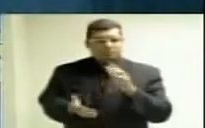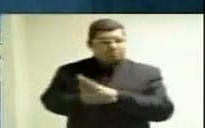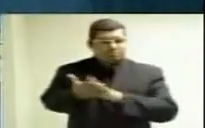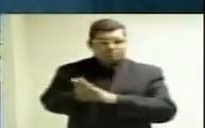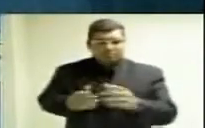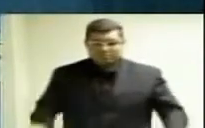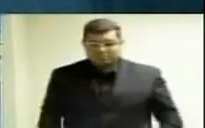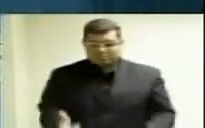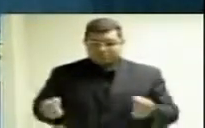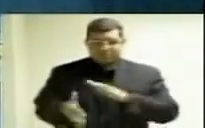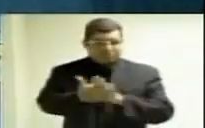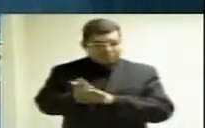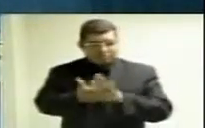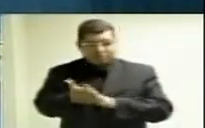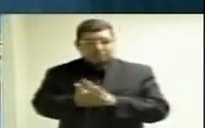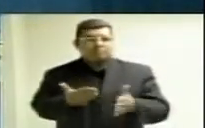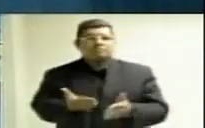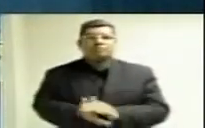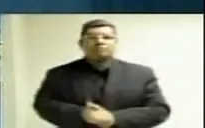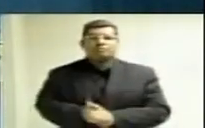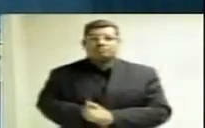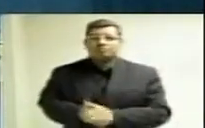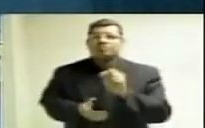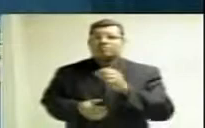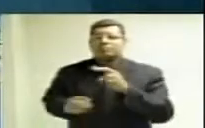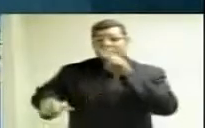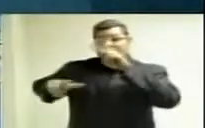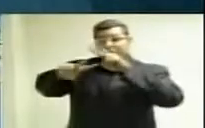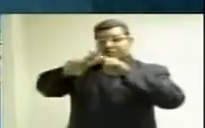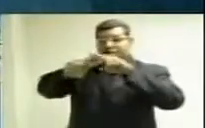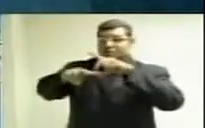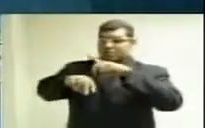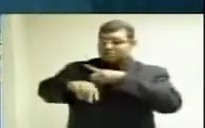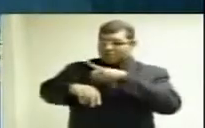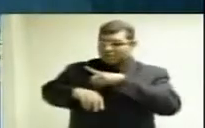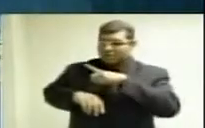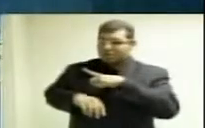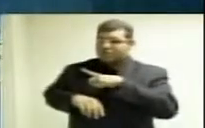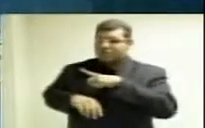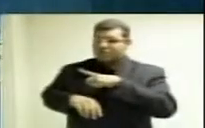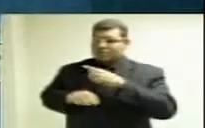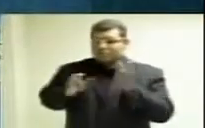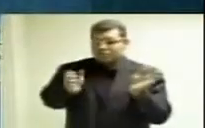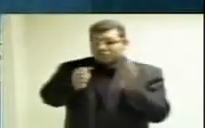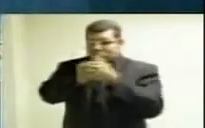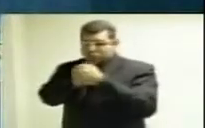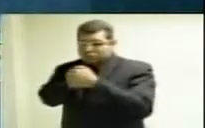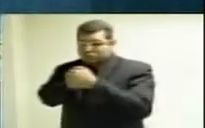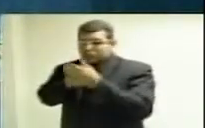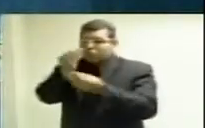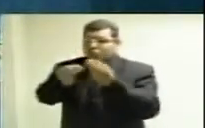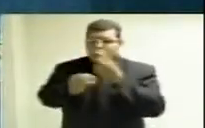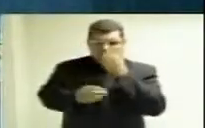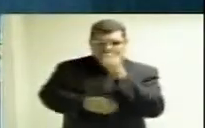deve gastar dinheiro com isso. De que preso tem que ser entulhado mesmo,